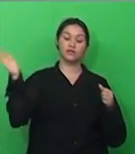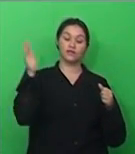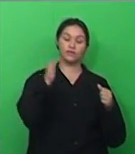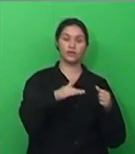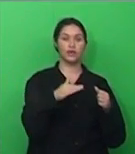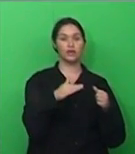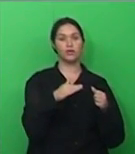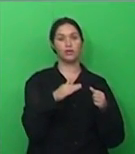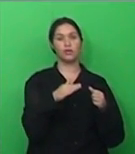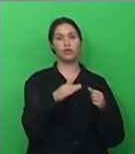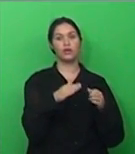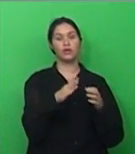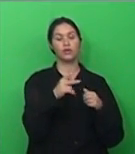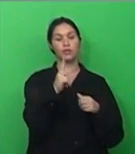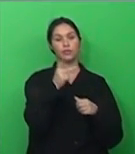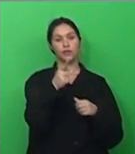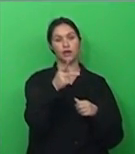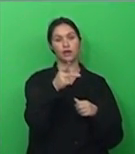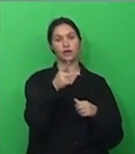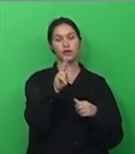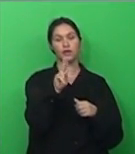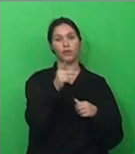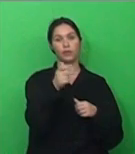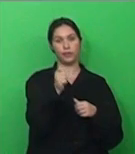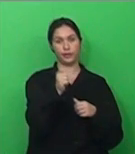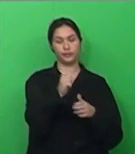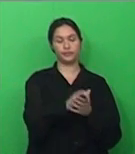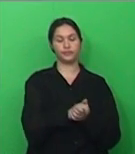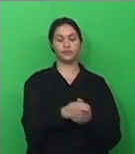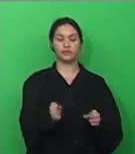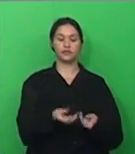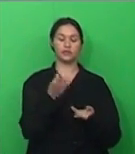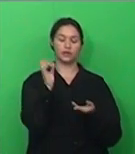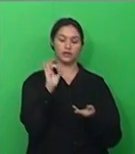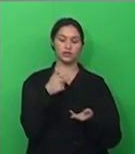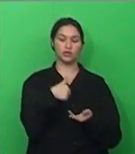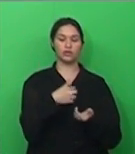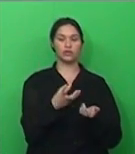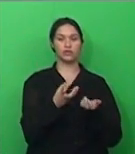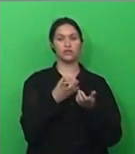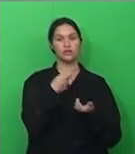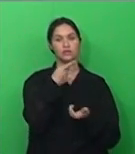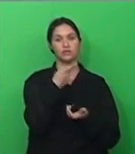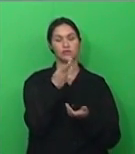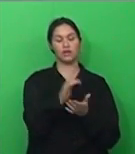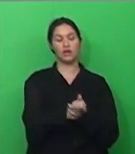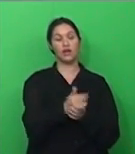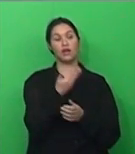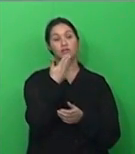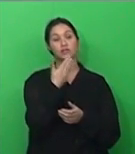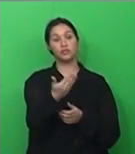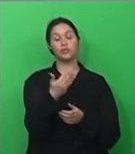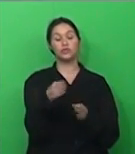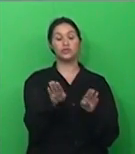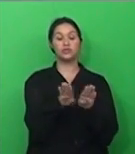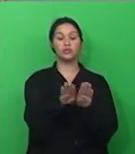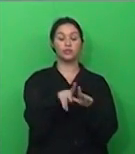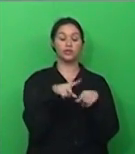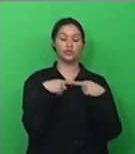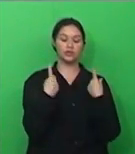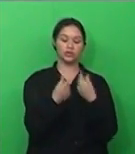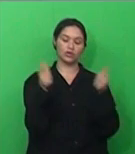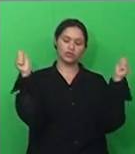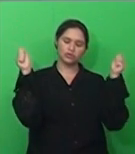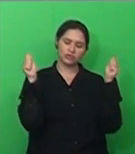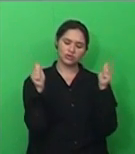primeiro atendimento, que é a Boa Vista. Então, é isso que eu gostaria de pedir à união nossa nessa casa e que essa